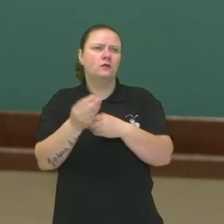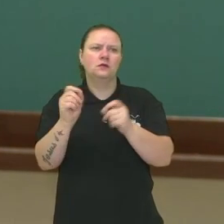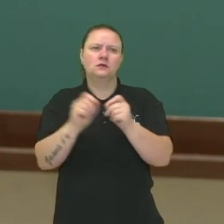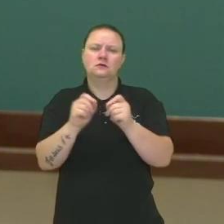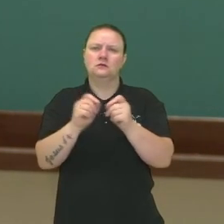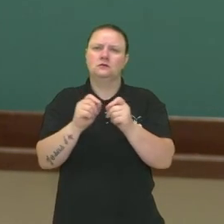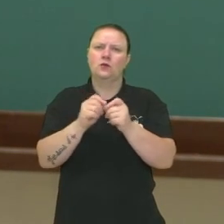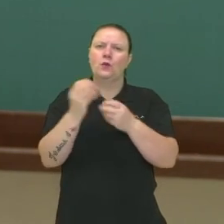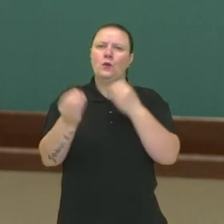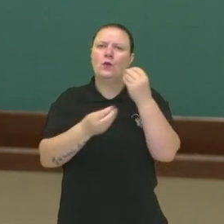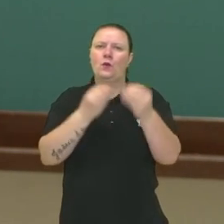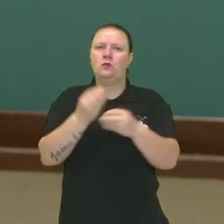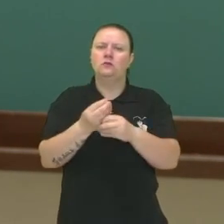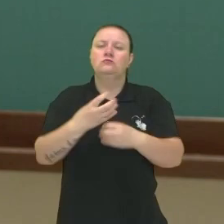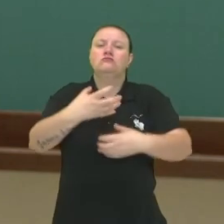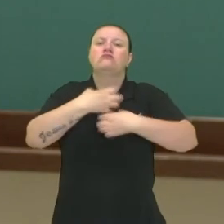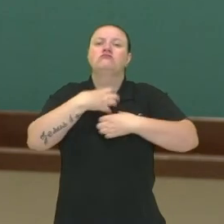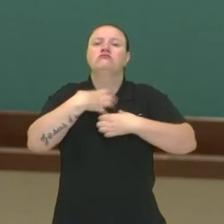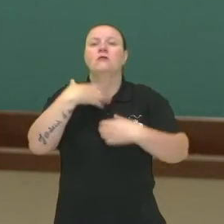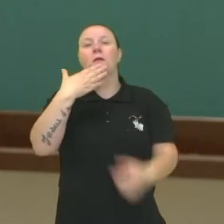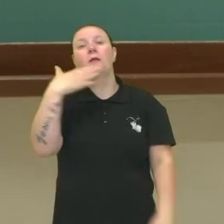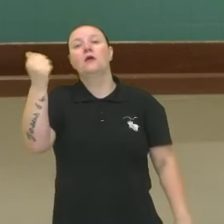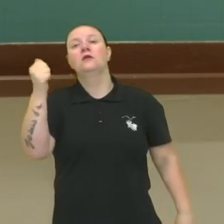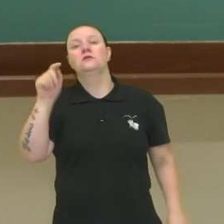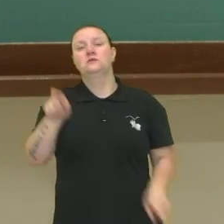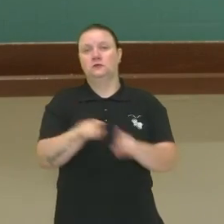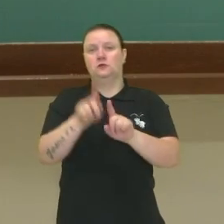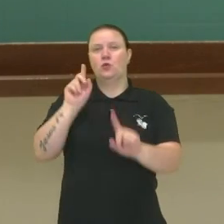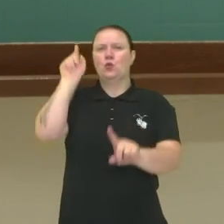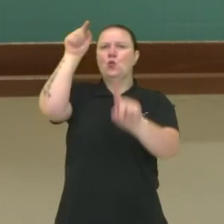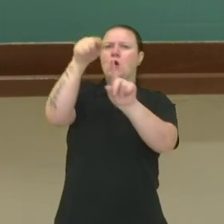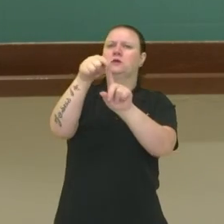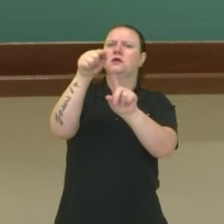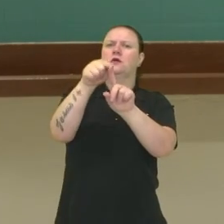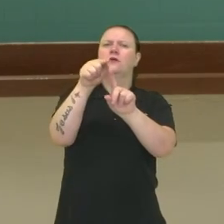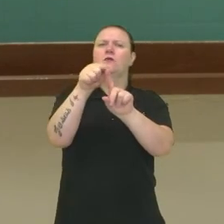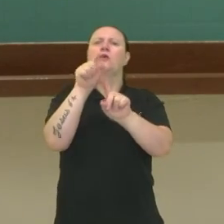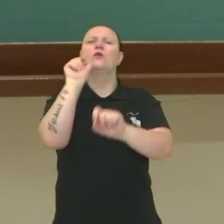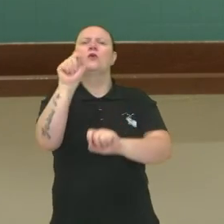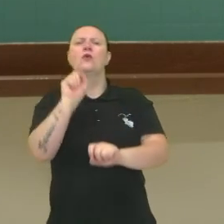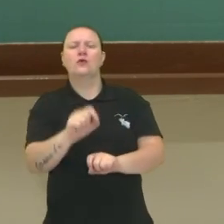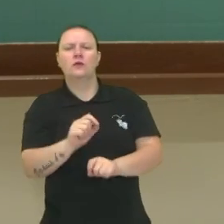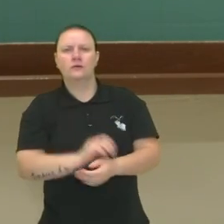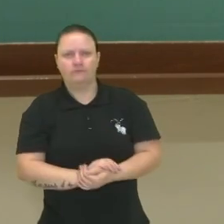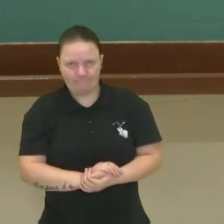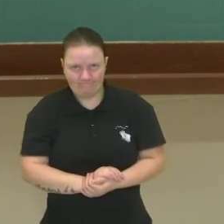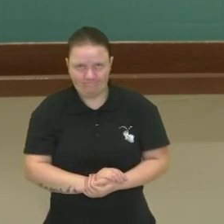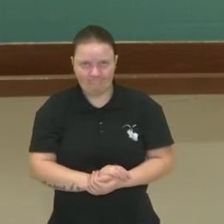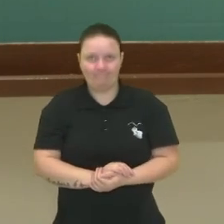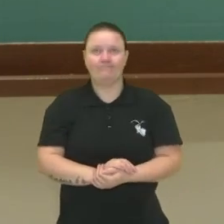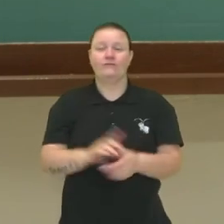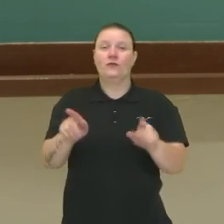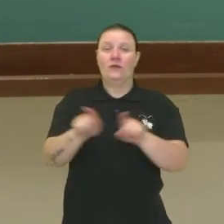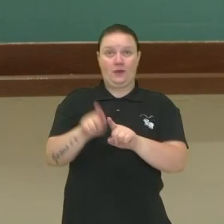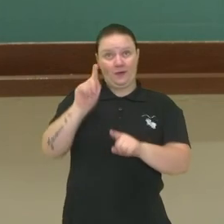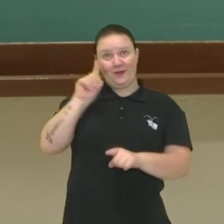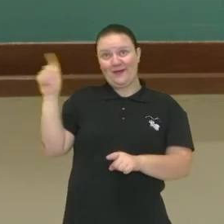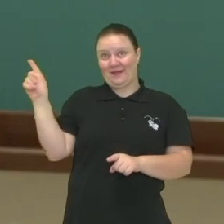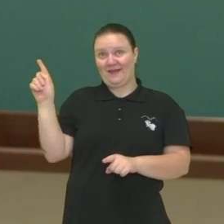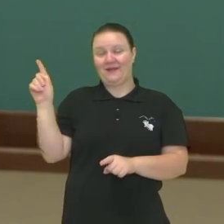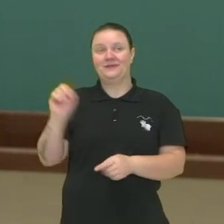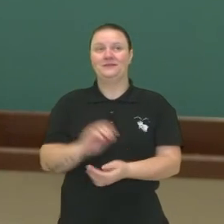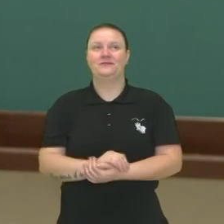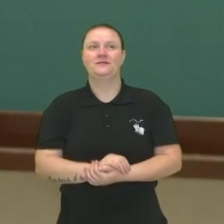a melhor maneira? E o desafio, né? Te propõe um desafio. Vem cá, gosta de desafio? Eu também. Olha o desafio